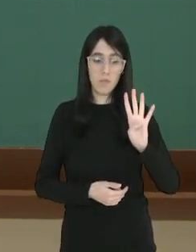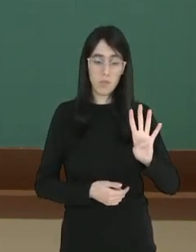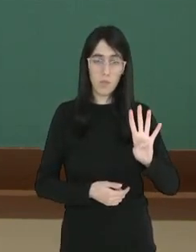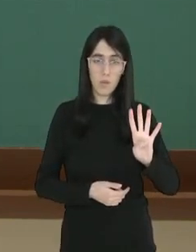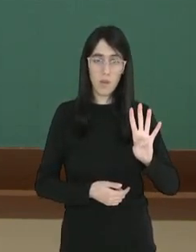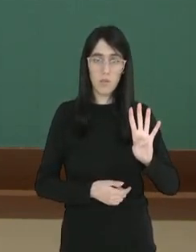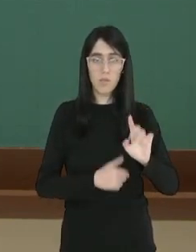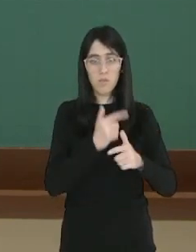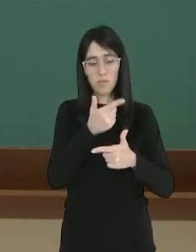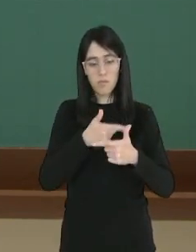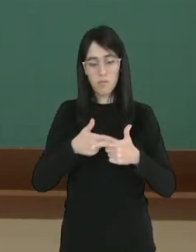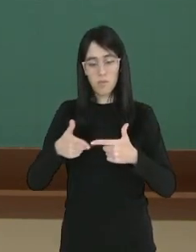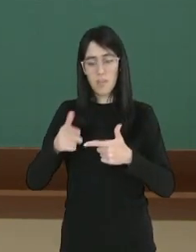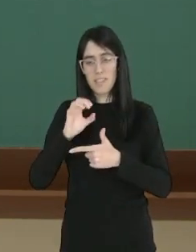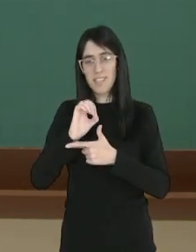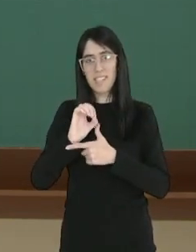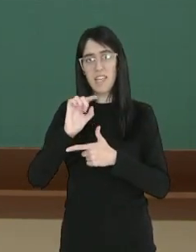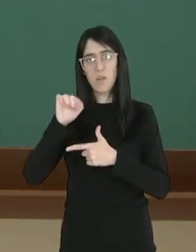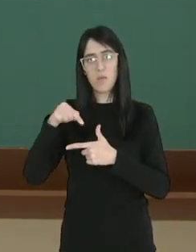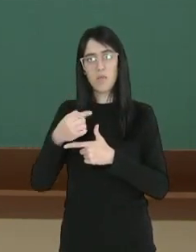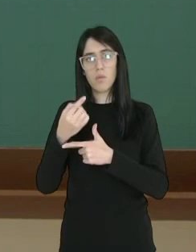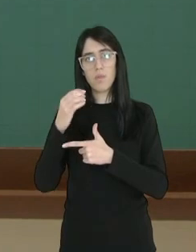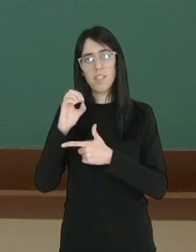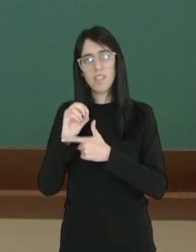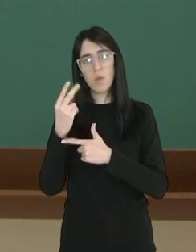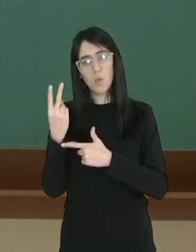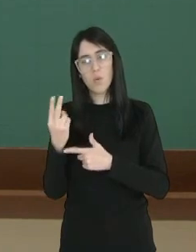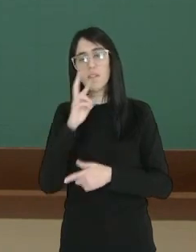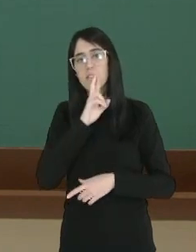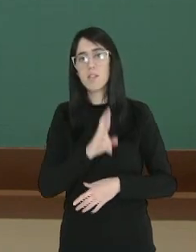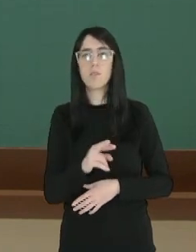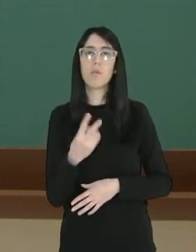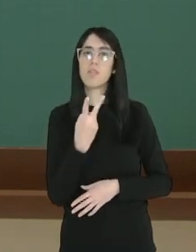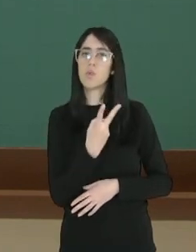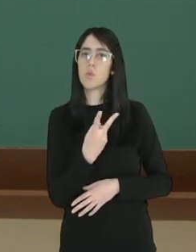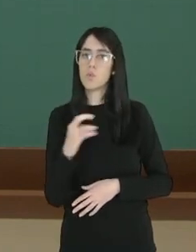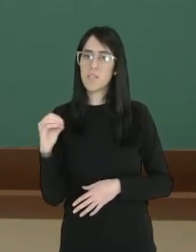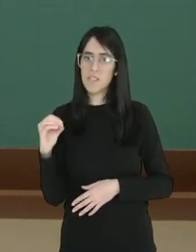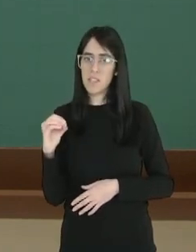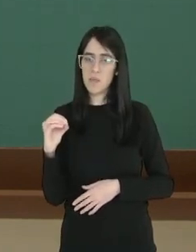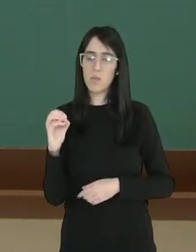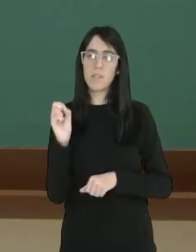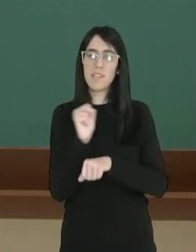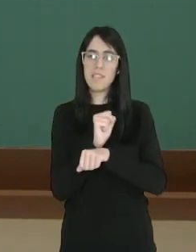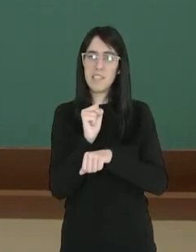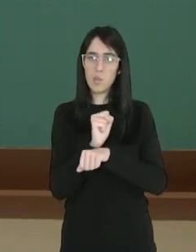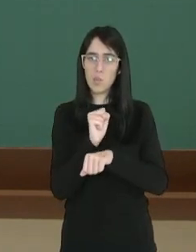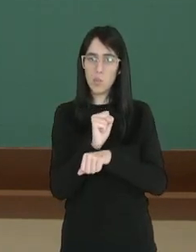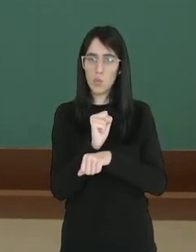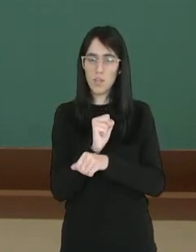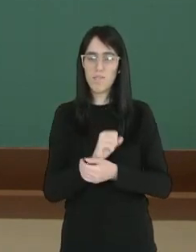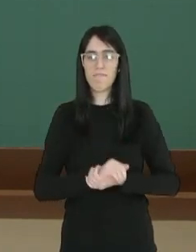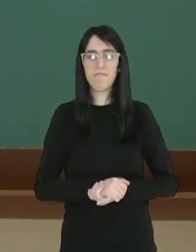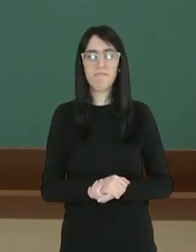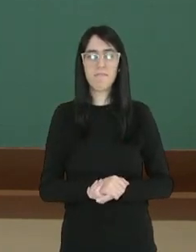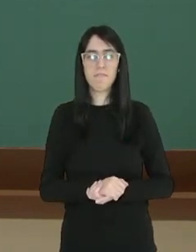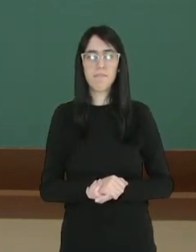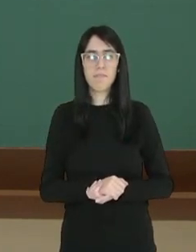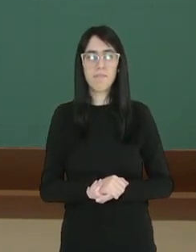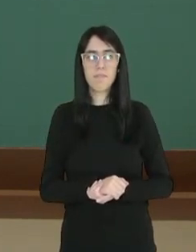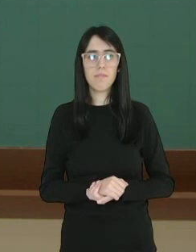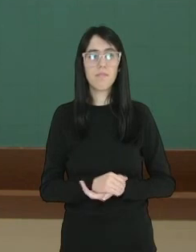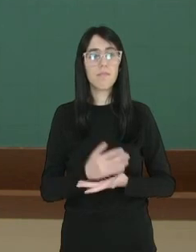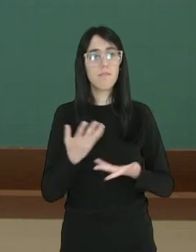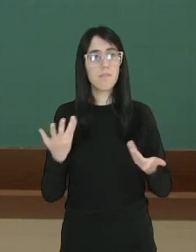divide por 0,02 é 200. Então, a resposta é 200 segundos.